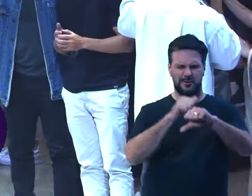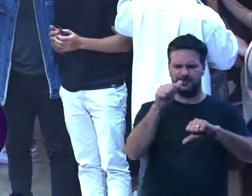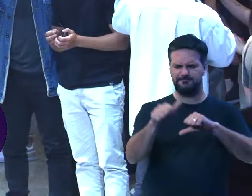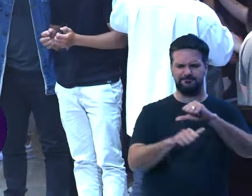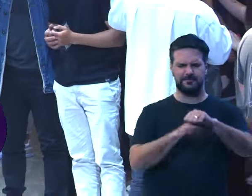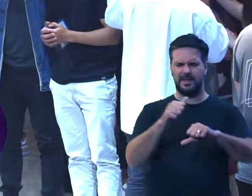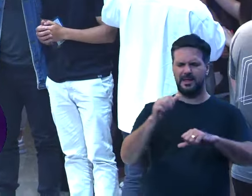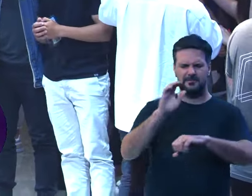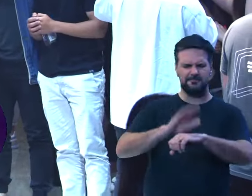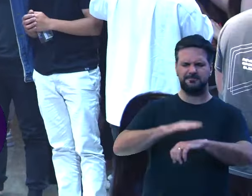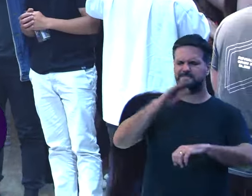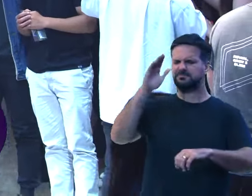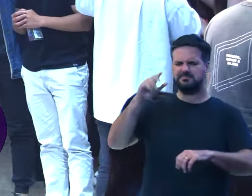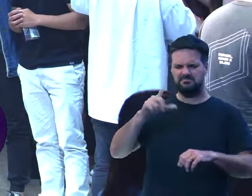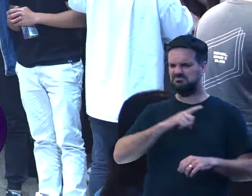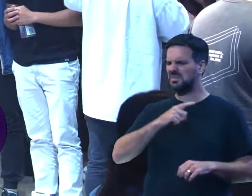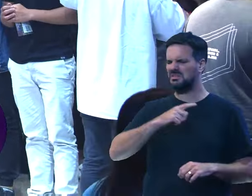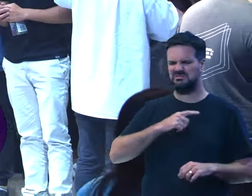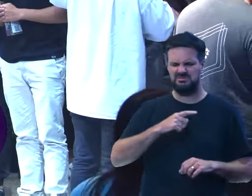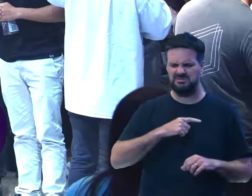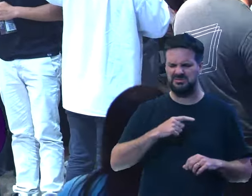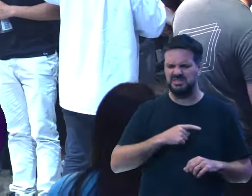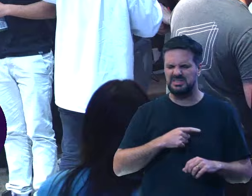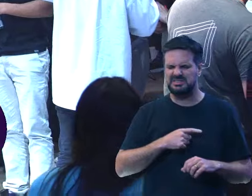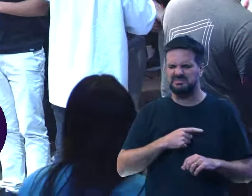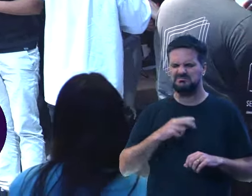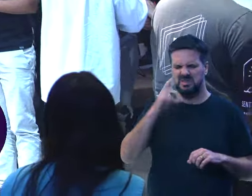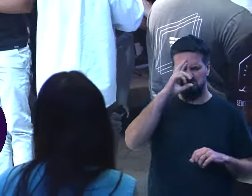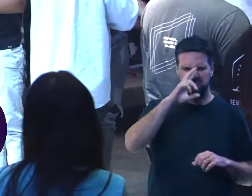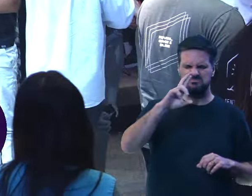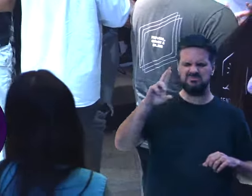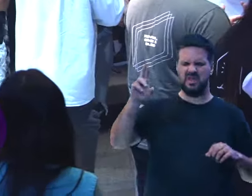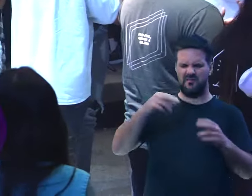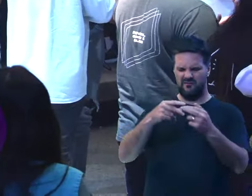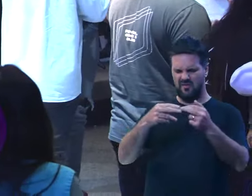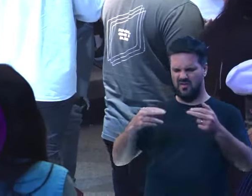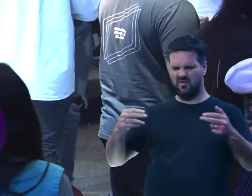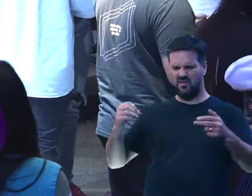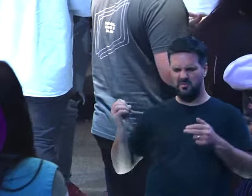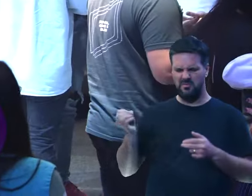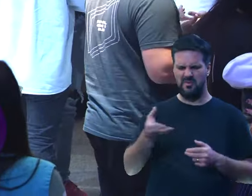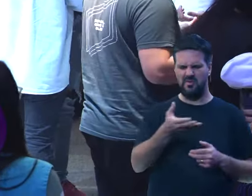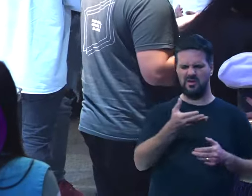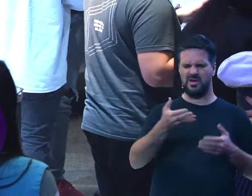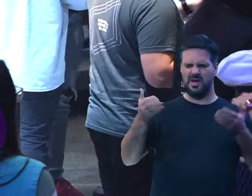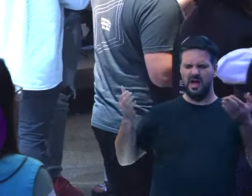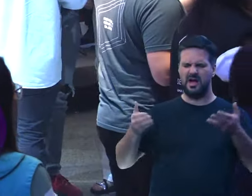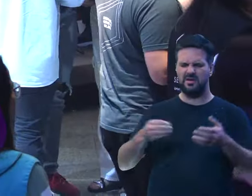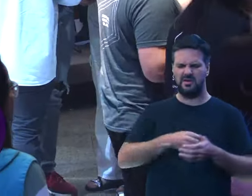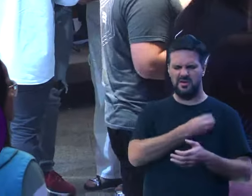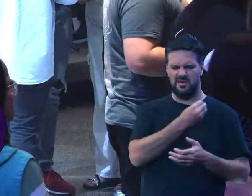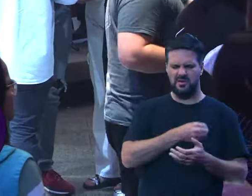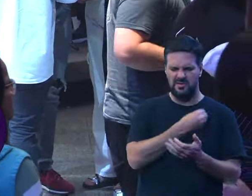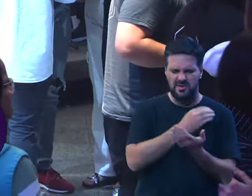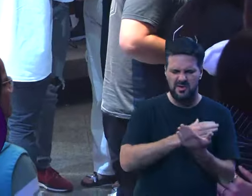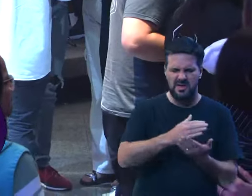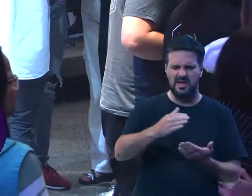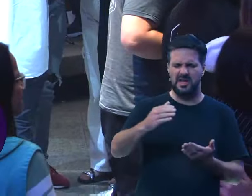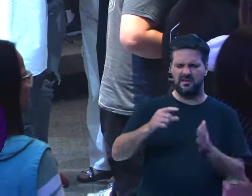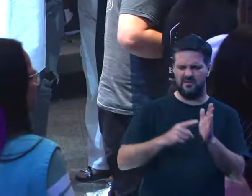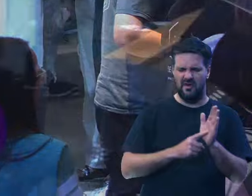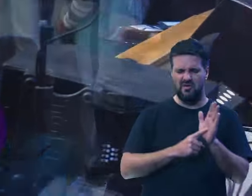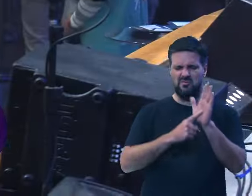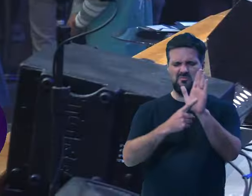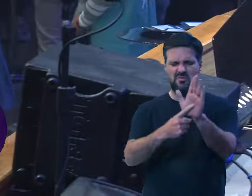tem mais para a vida deles. Eu sei, Pai, que o Senhor tem coisas novas, Deus, para que eles vivam, Pai. E eu quero te pedir, Deus,